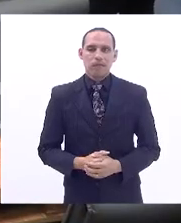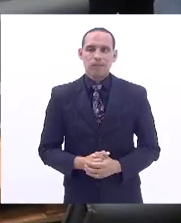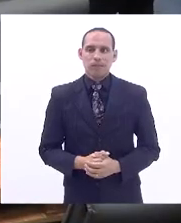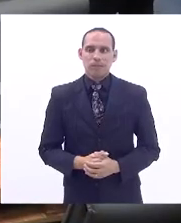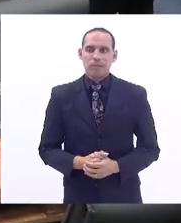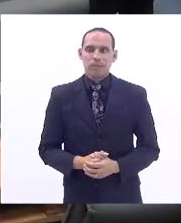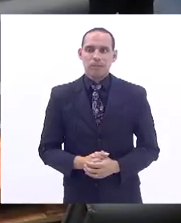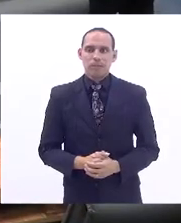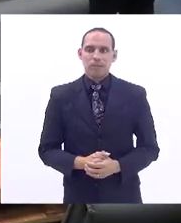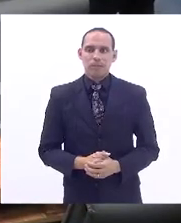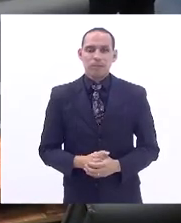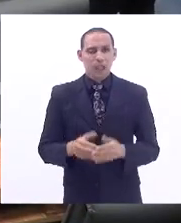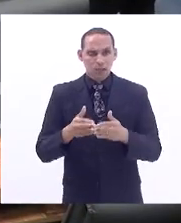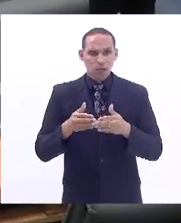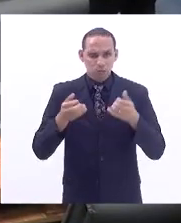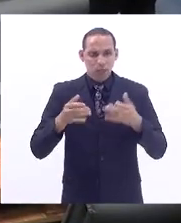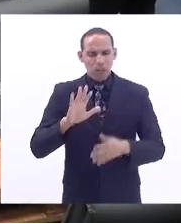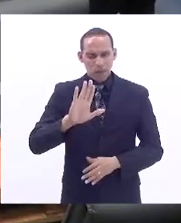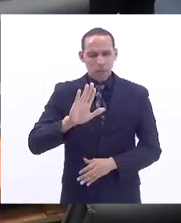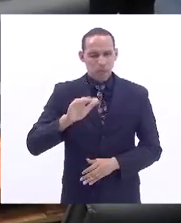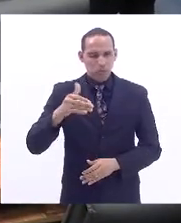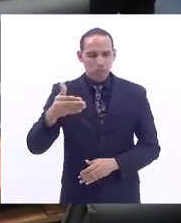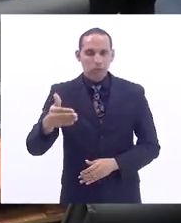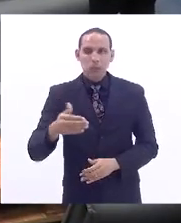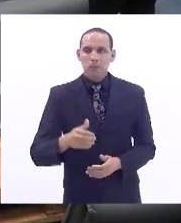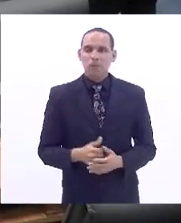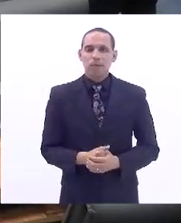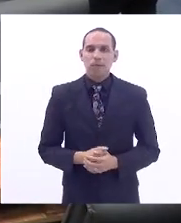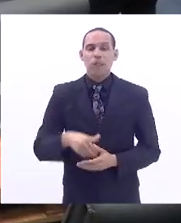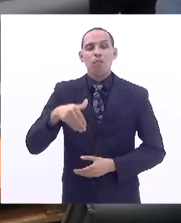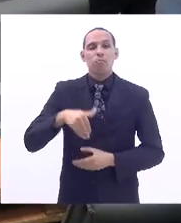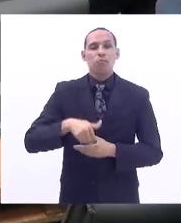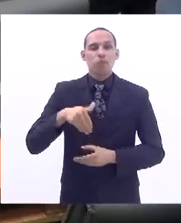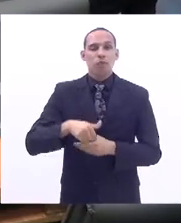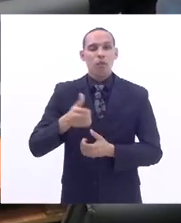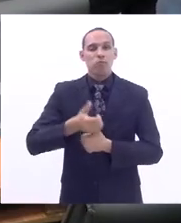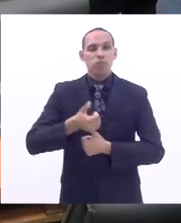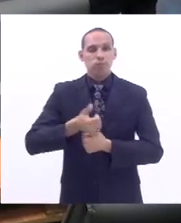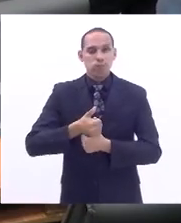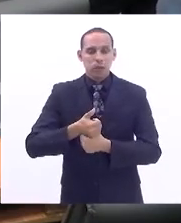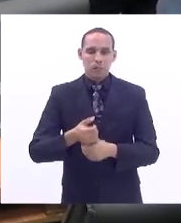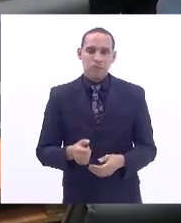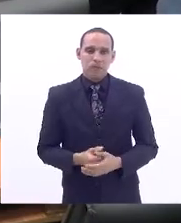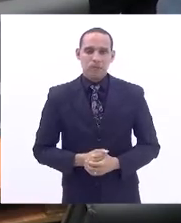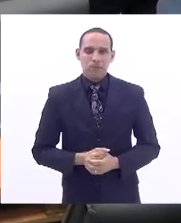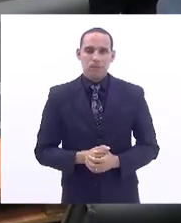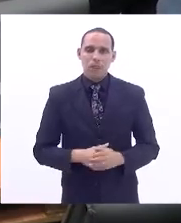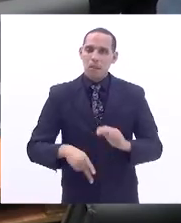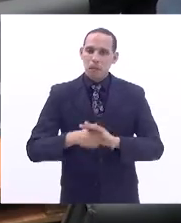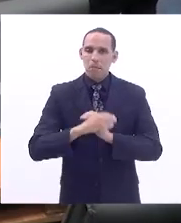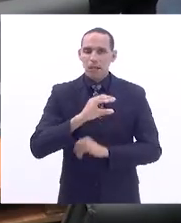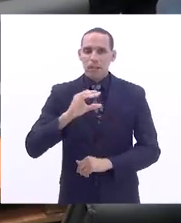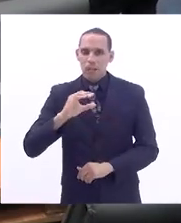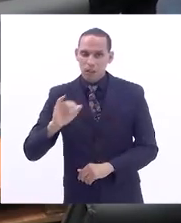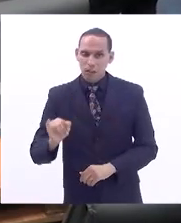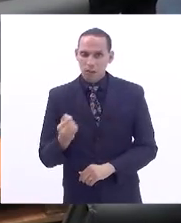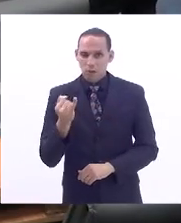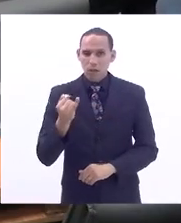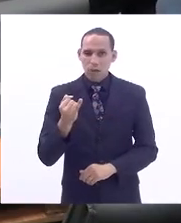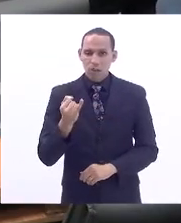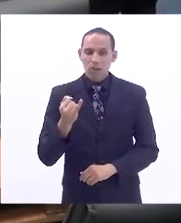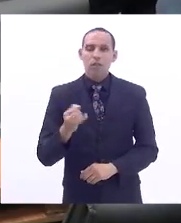e daqui a pouco daqui a pouco é em votação do substitutivo da ccj